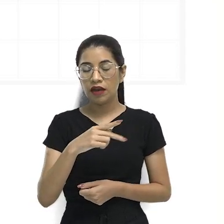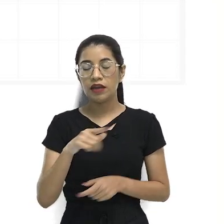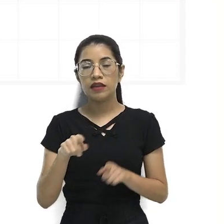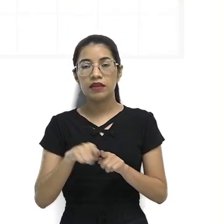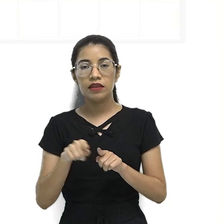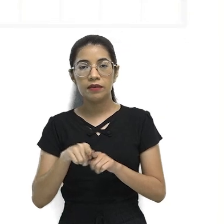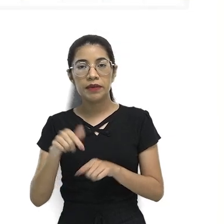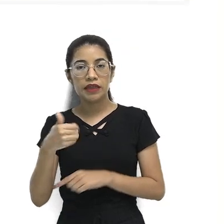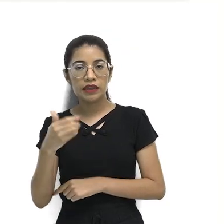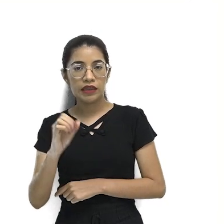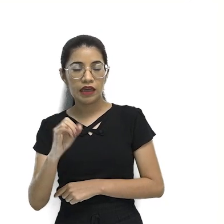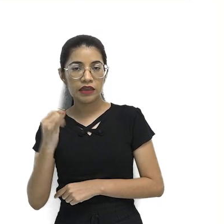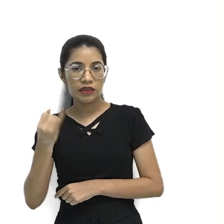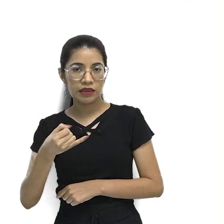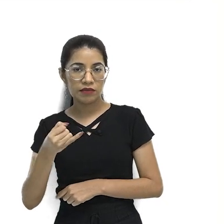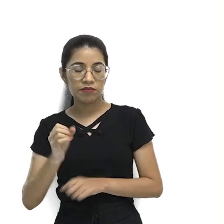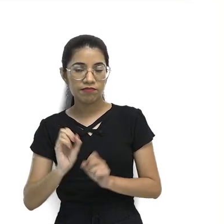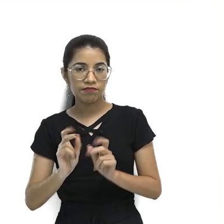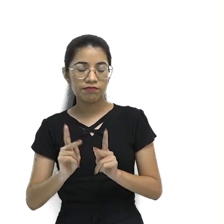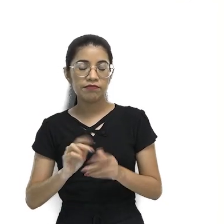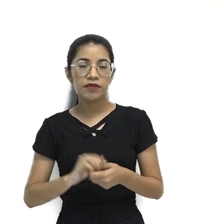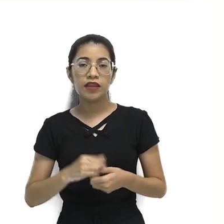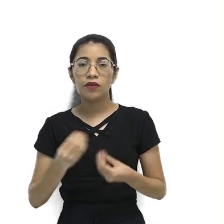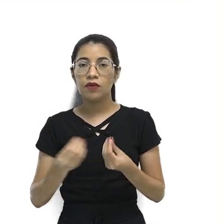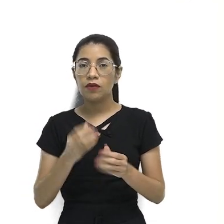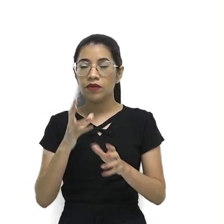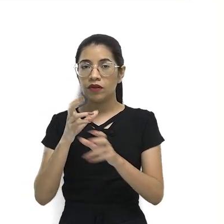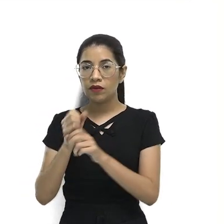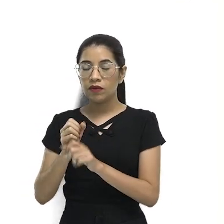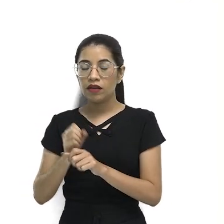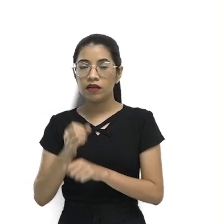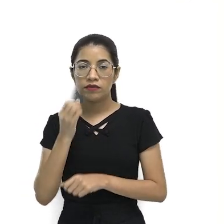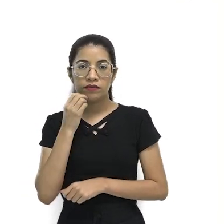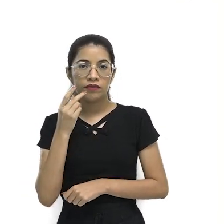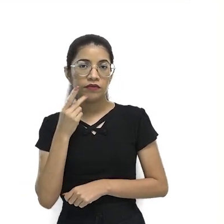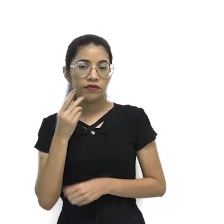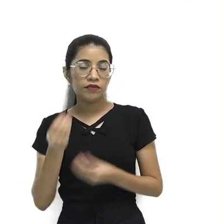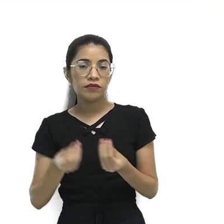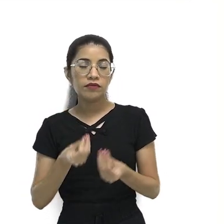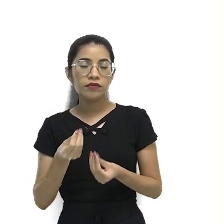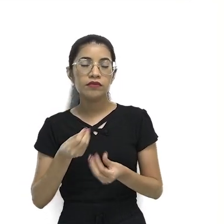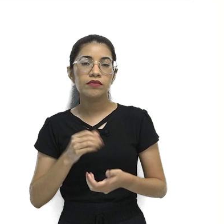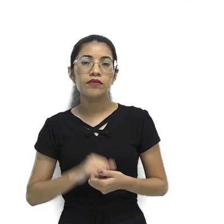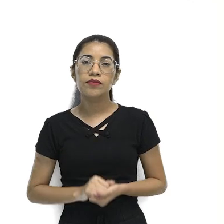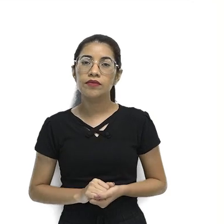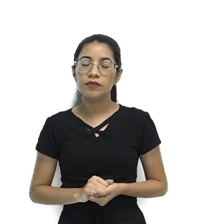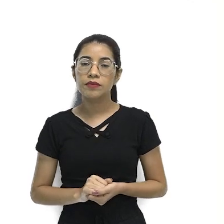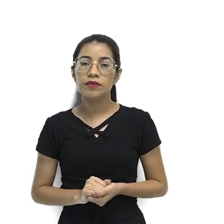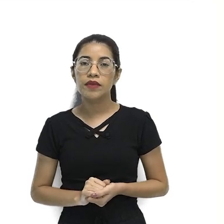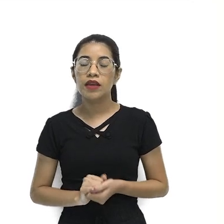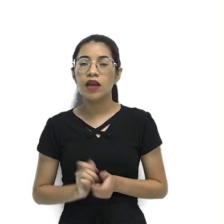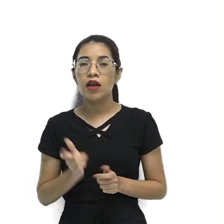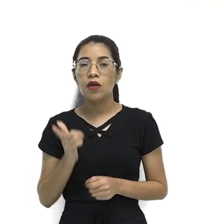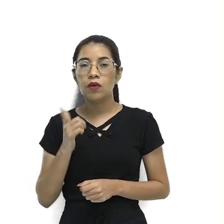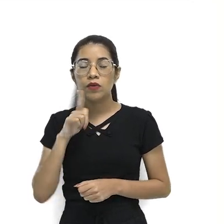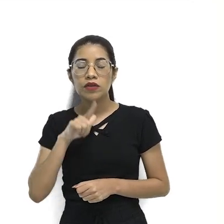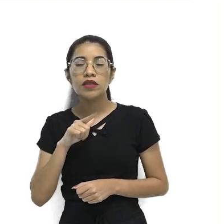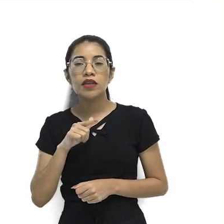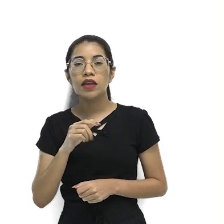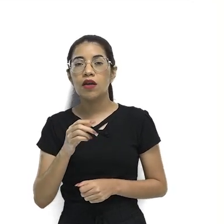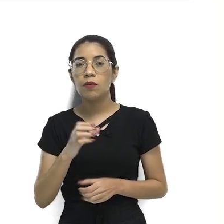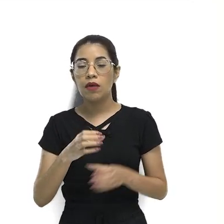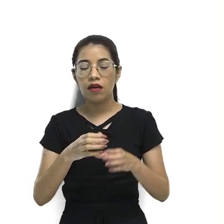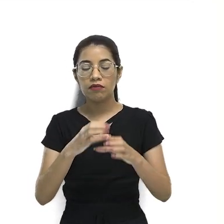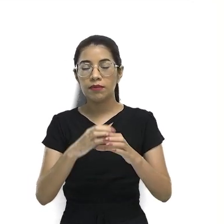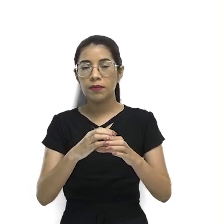são ímpares. O cálculo da probabilidade nós fazemos Probabilidade de sair uma bola par.